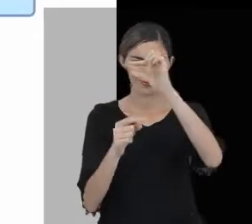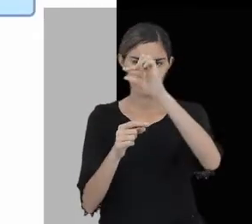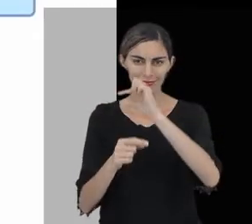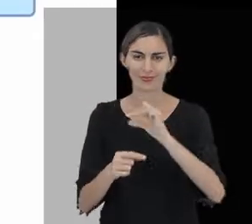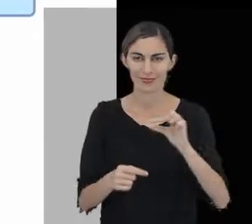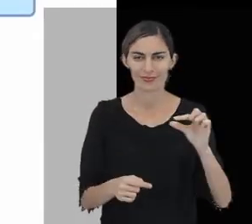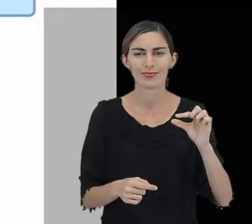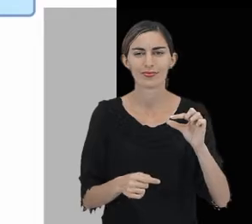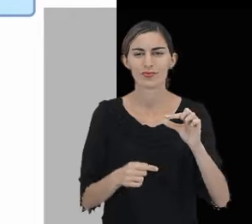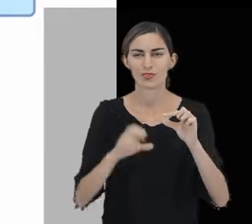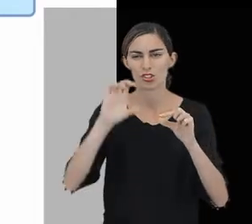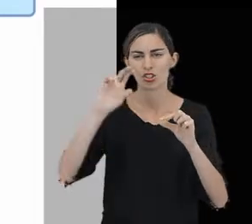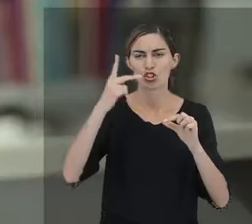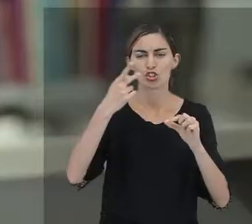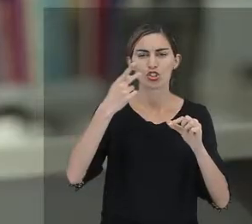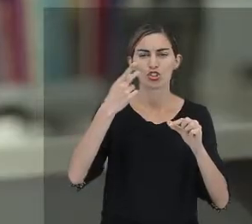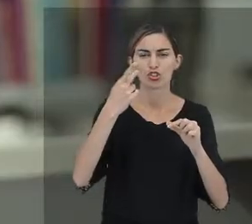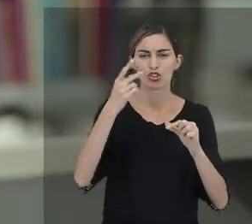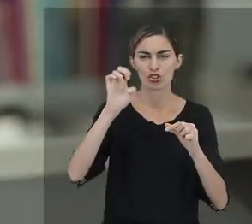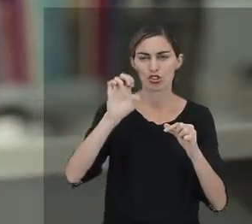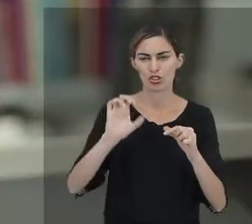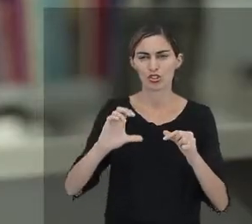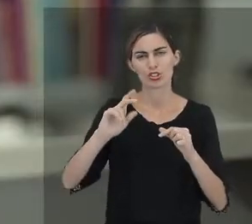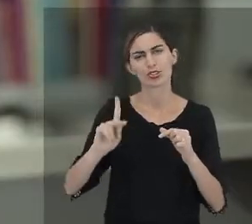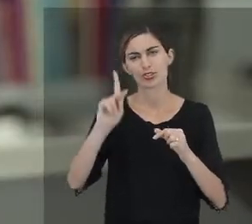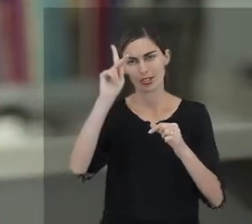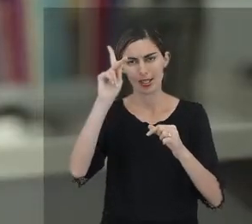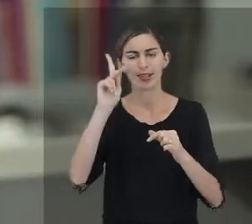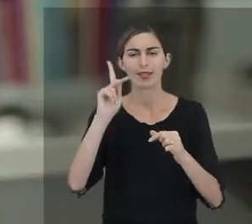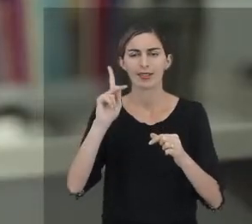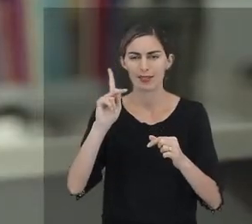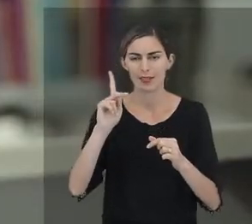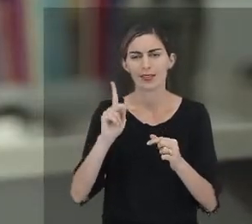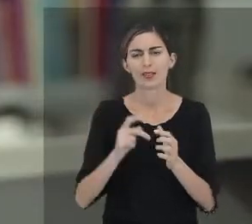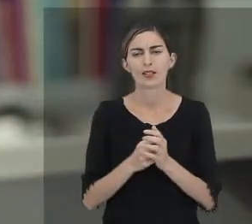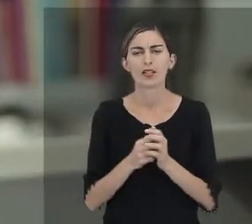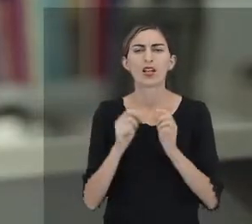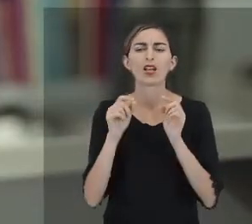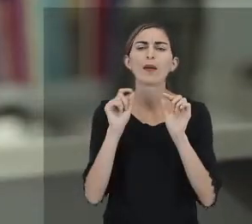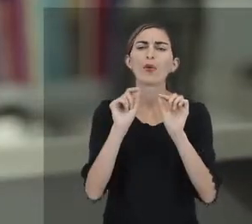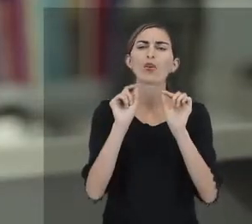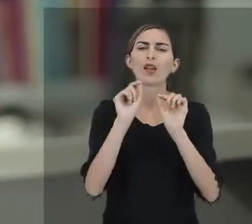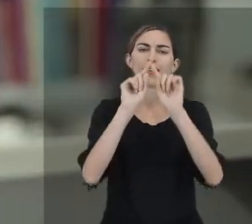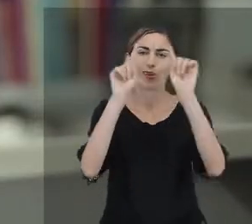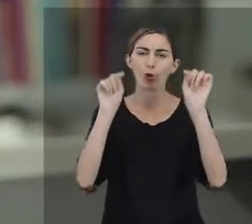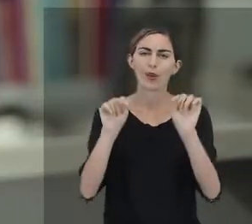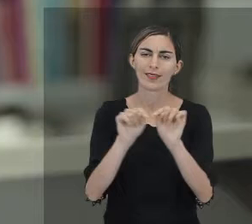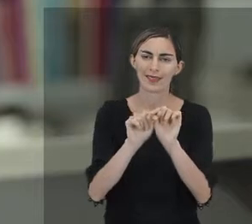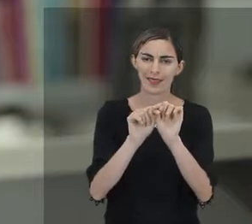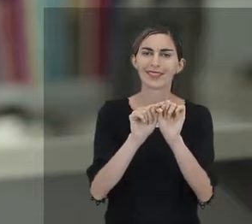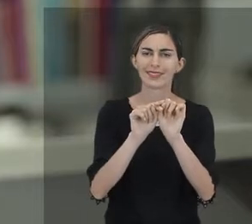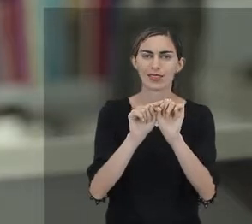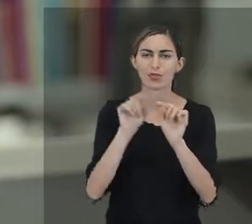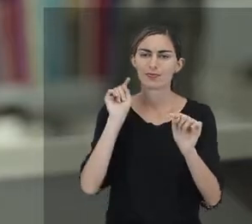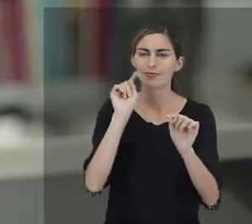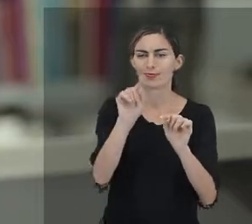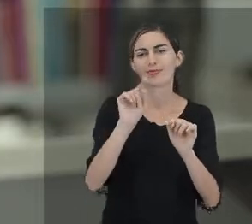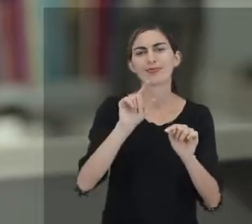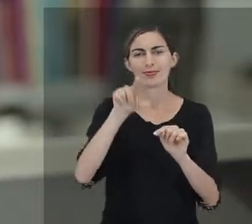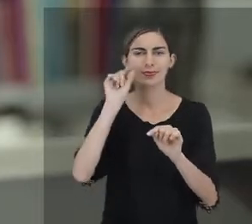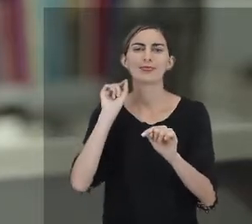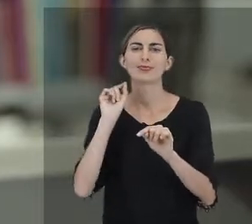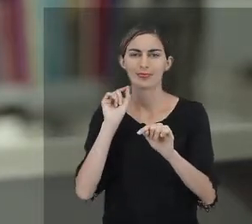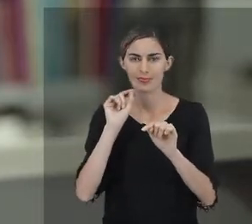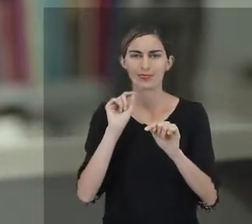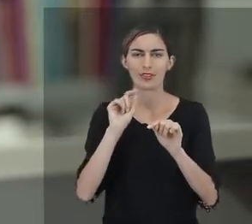Agora a gente vai falar sobre o checkbox. O checkbox nada mais é que um quadradinho que aparece na sua tela que o usuário pode selecionar ou